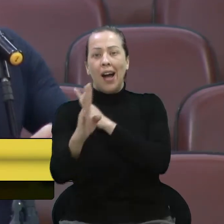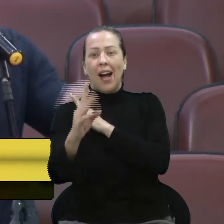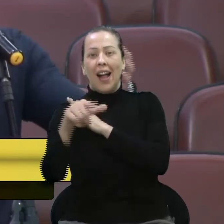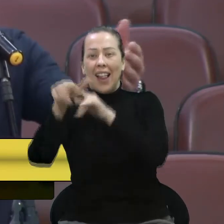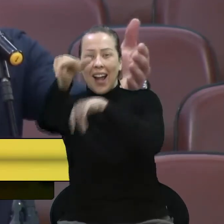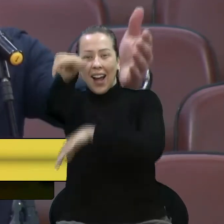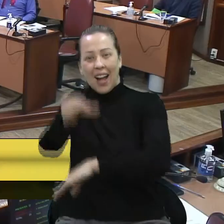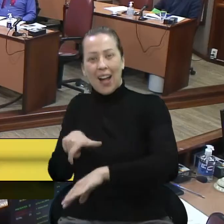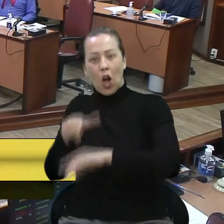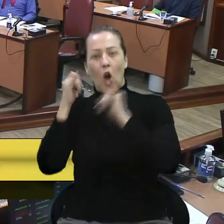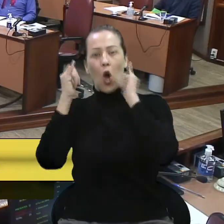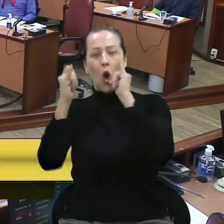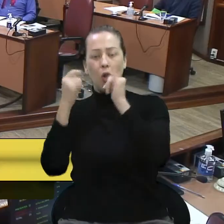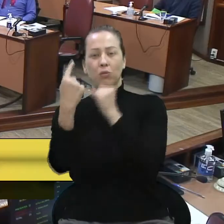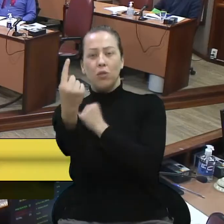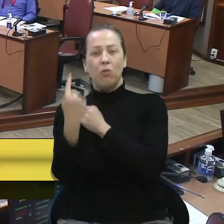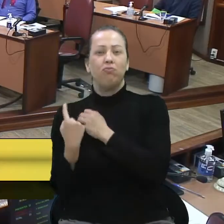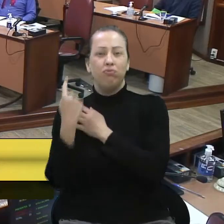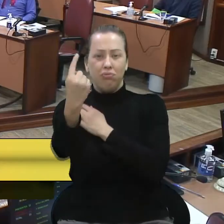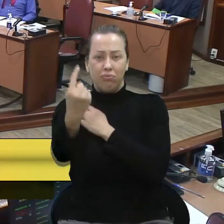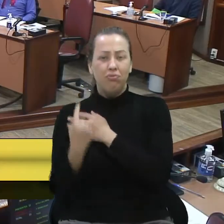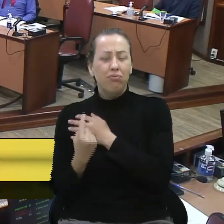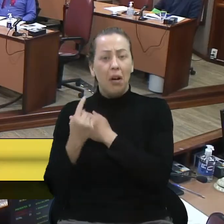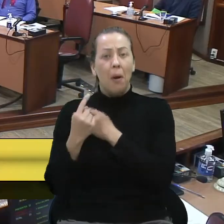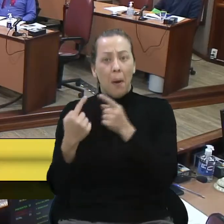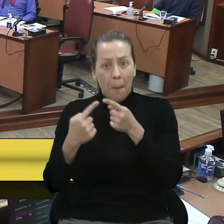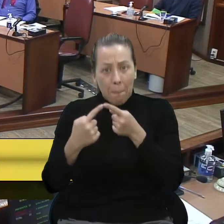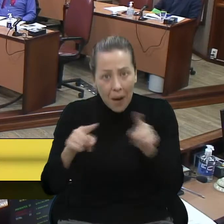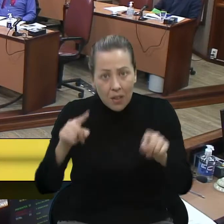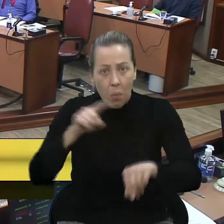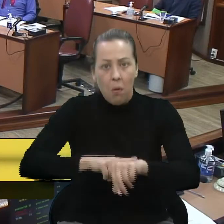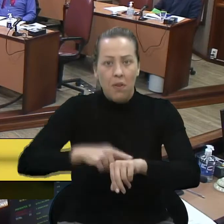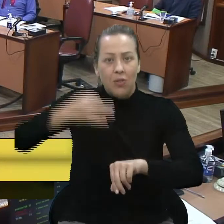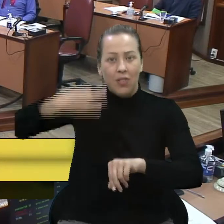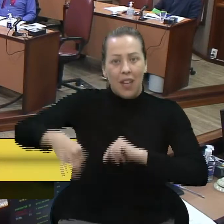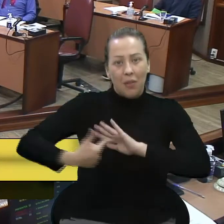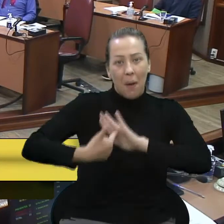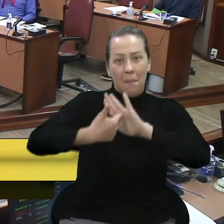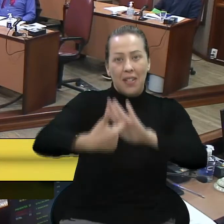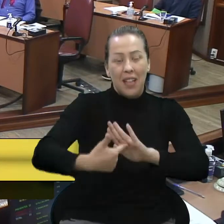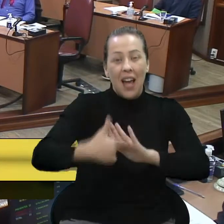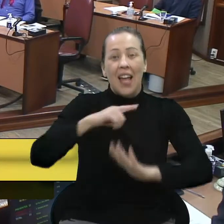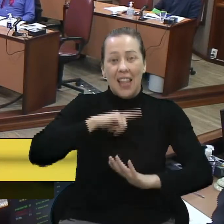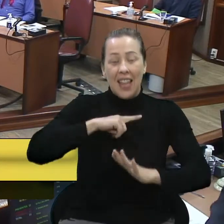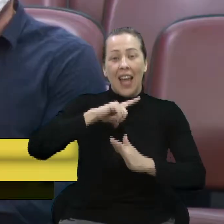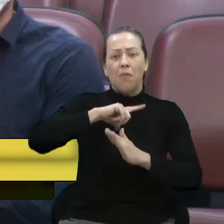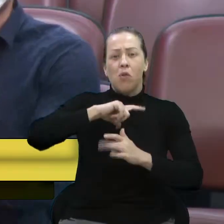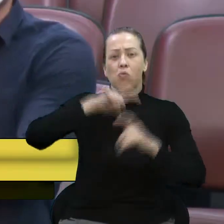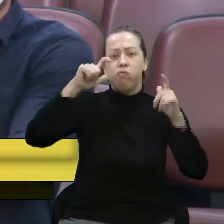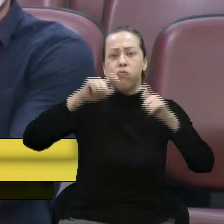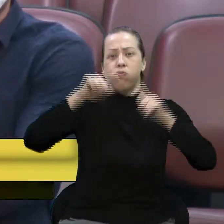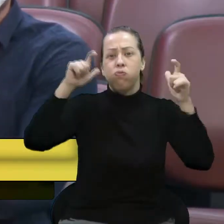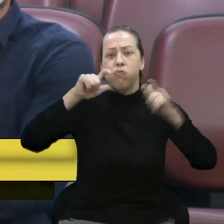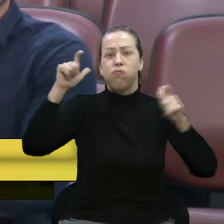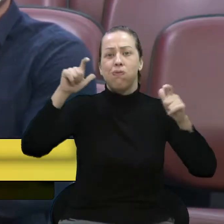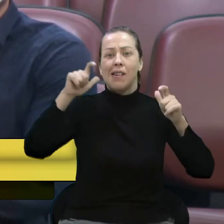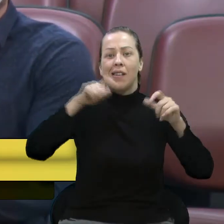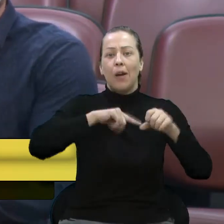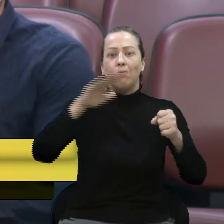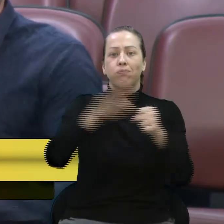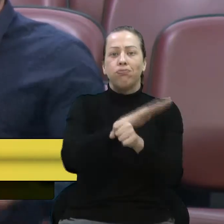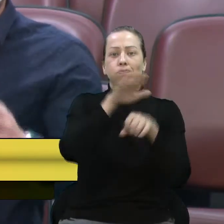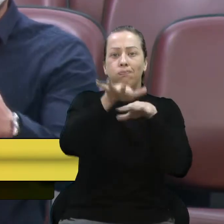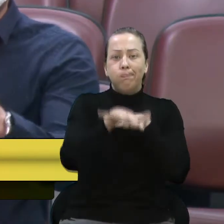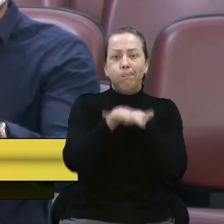tem a ideia, a contrapartida que o senhor vem apresentar no momento onde a gente vê que cada vez mais afoga o trânsito na região